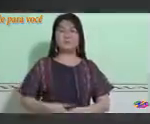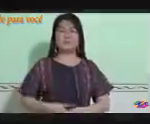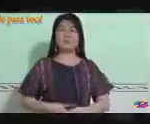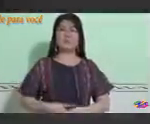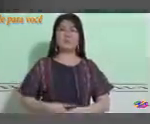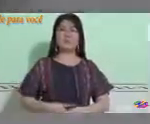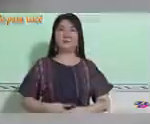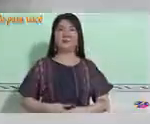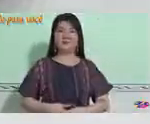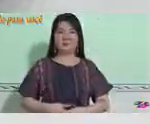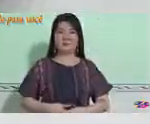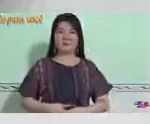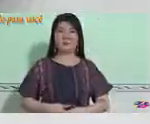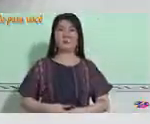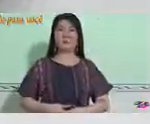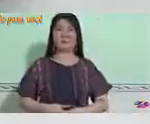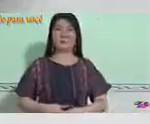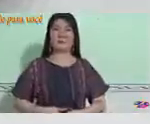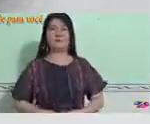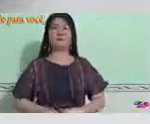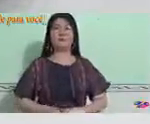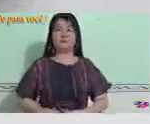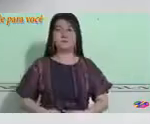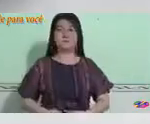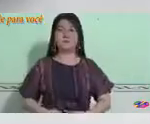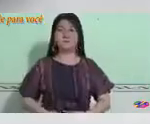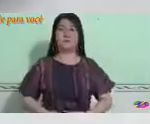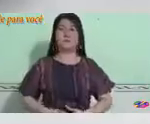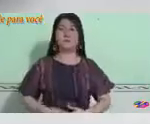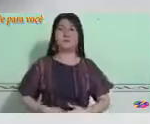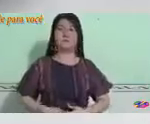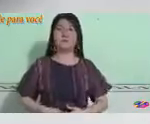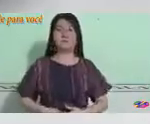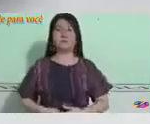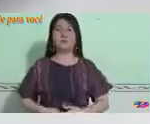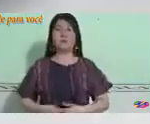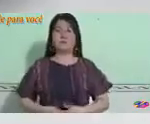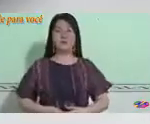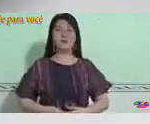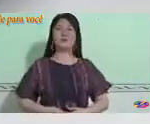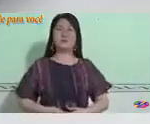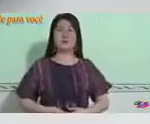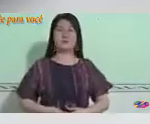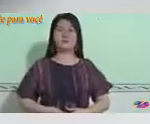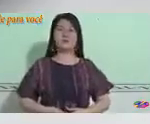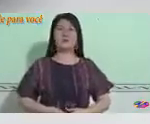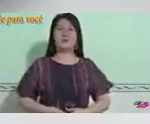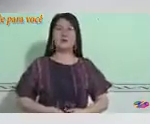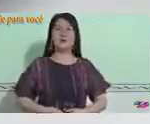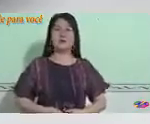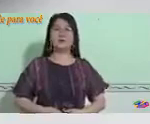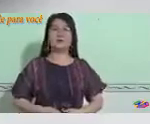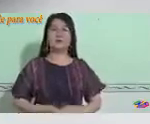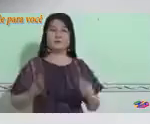hipoglosso dermodex, que forma uma camada protetora na pele e estimula a cicatrização, alguns deles, tentando é antifúngico